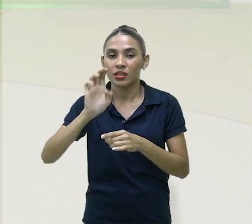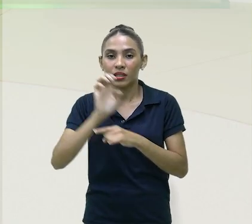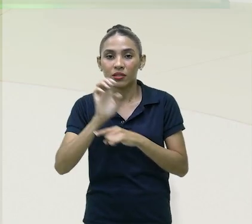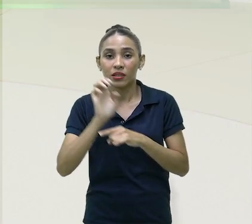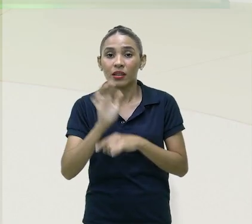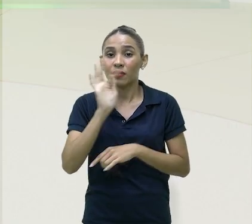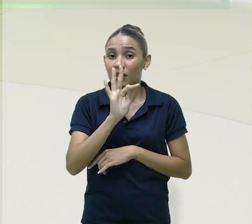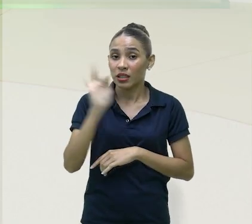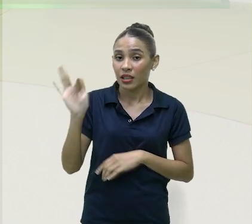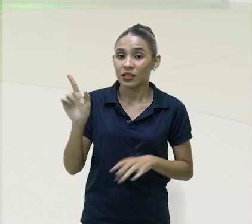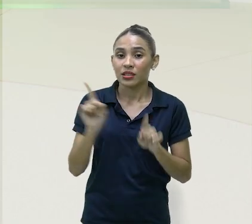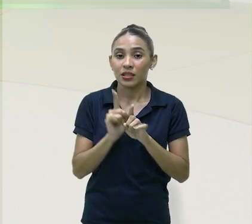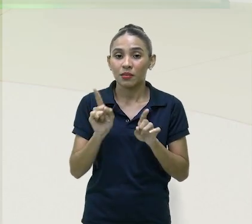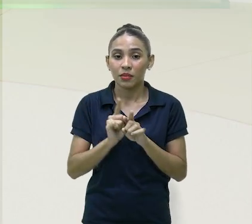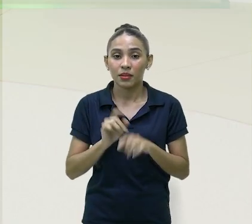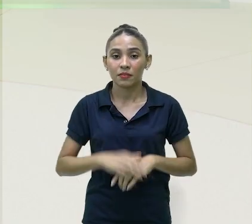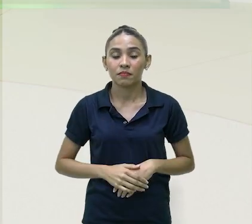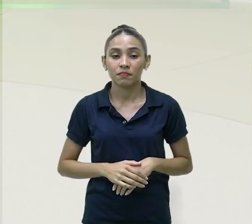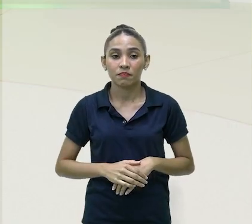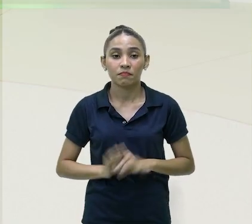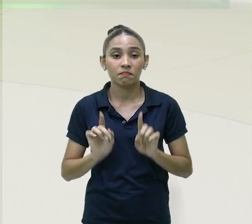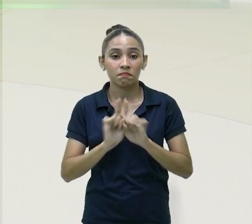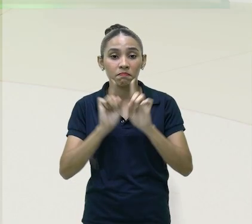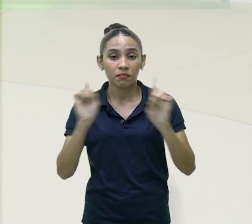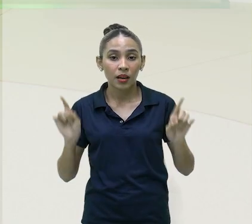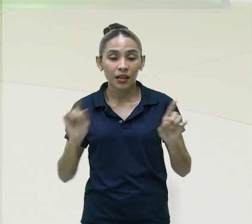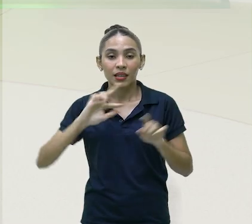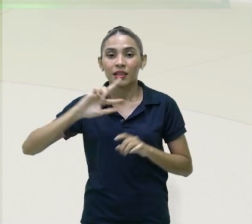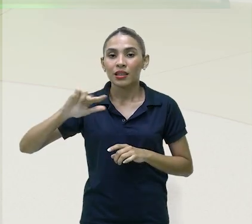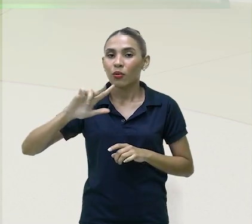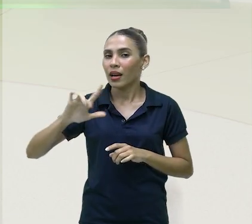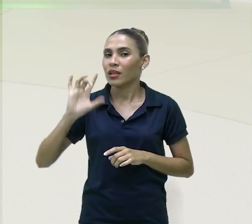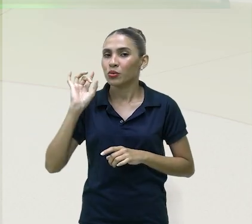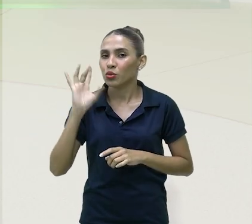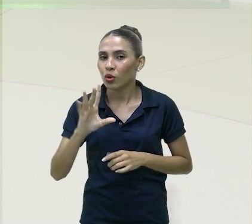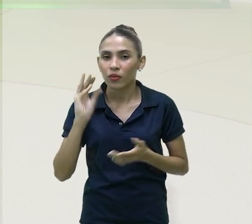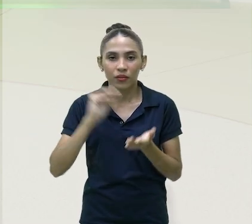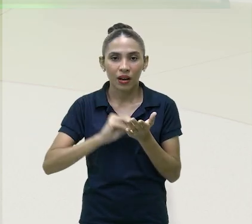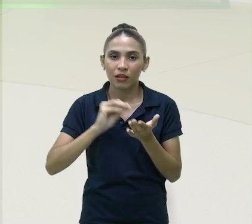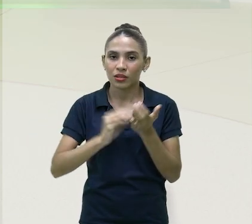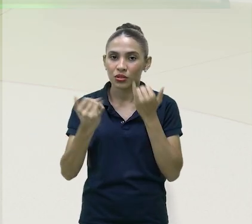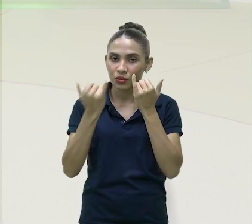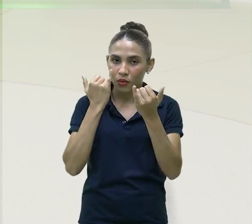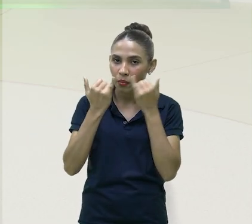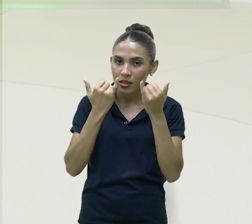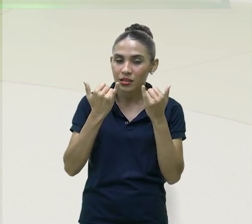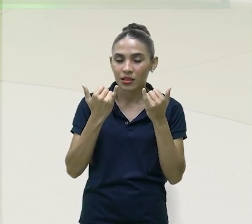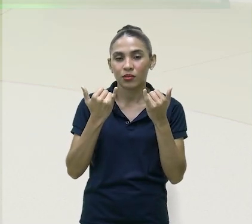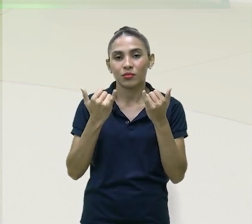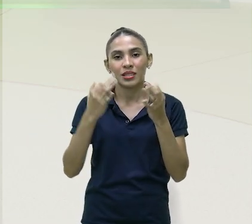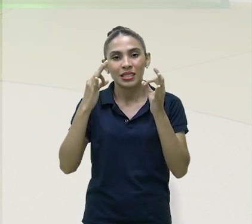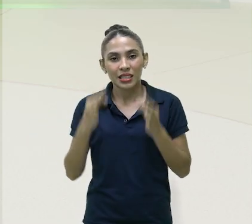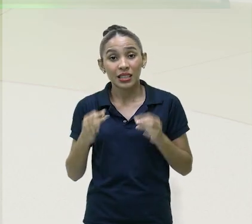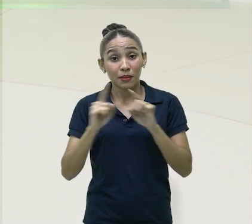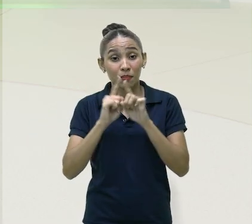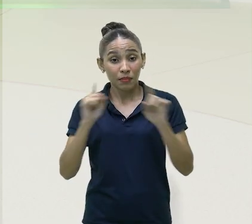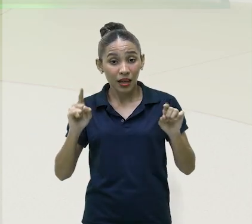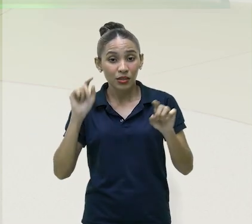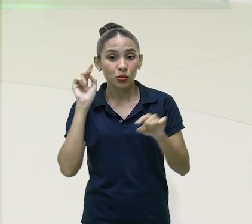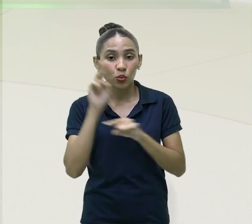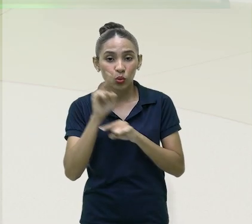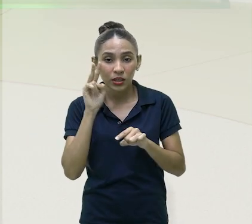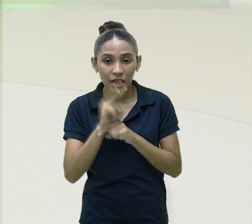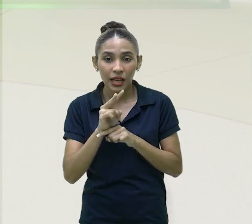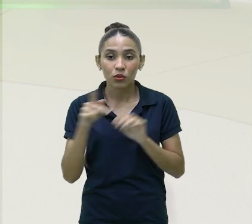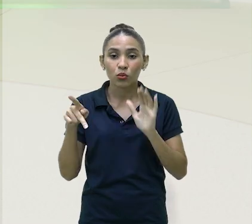estaduais e federais, por exemplo. Mas a batalha não é apenas por informações corretas, né, mas pela preservação